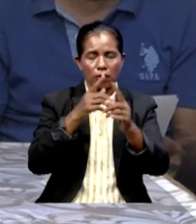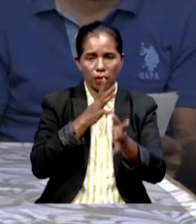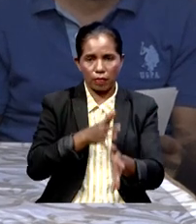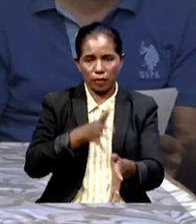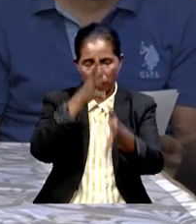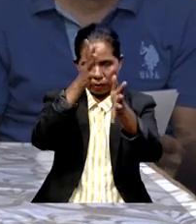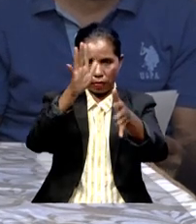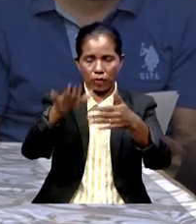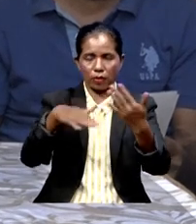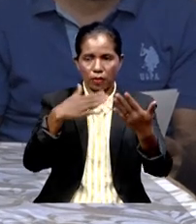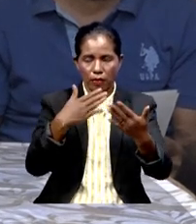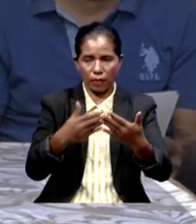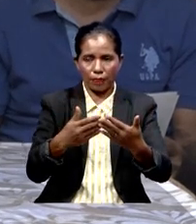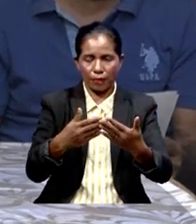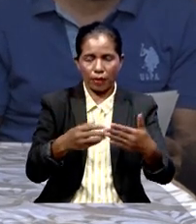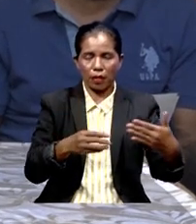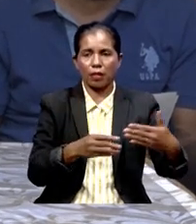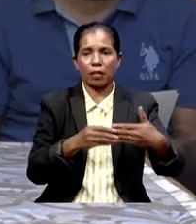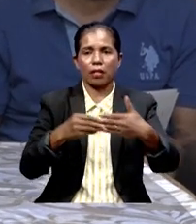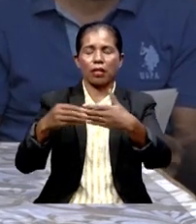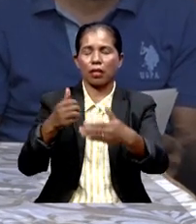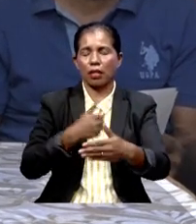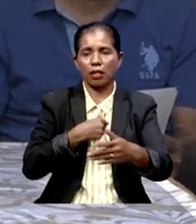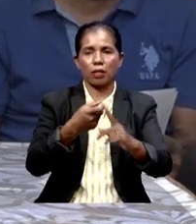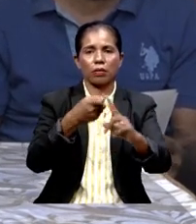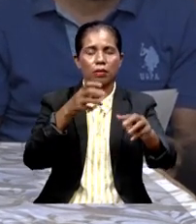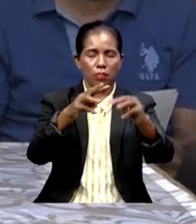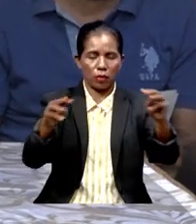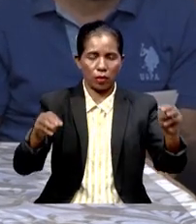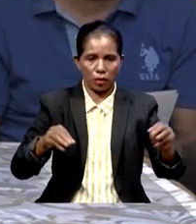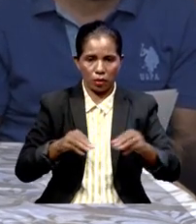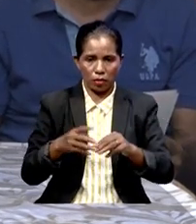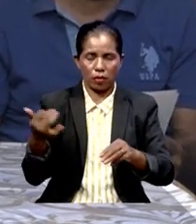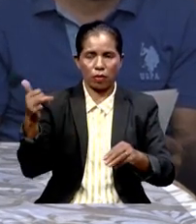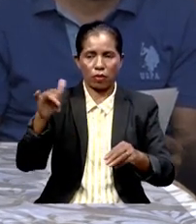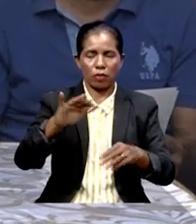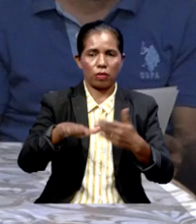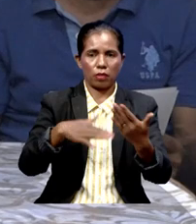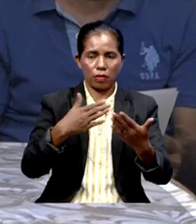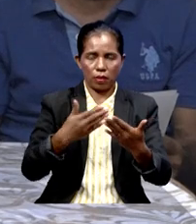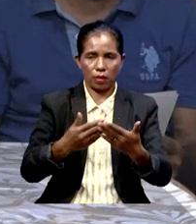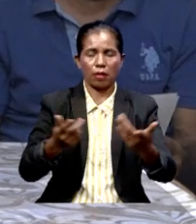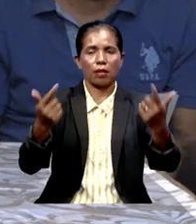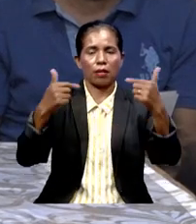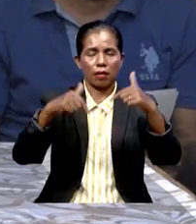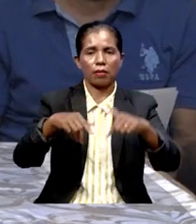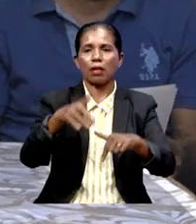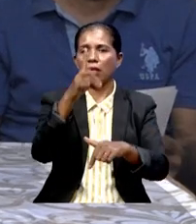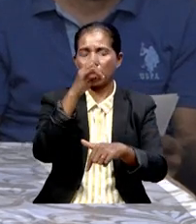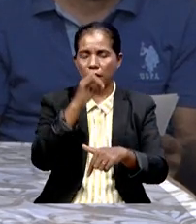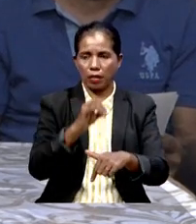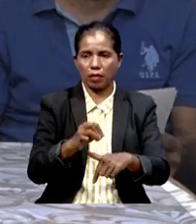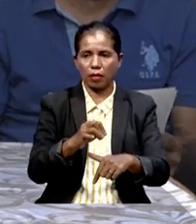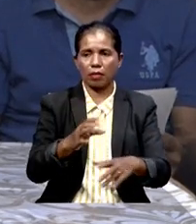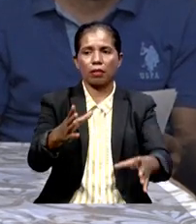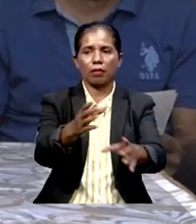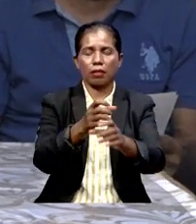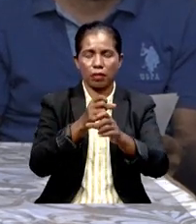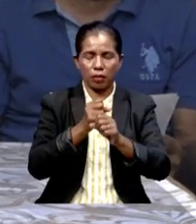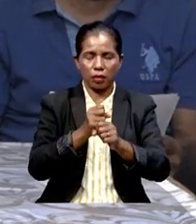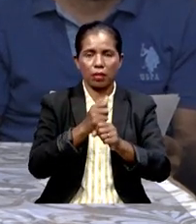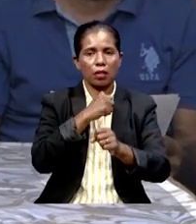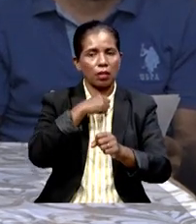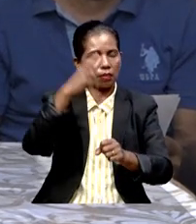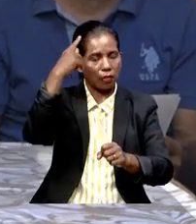sira. Nebe mobilizaan hosi municipio sira, hotu mai capital dili, horisimu sua